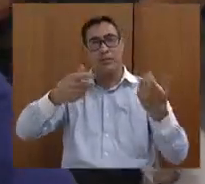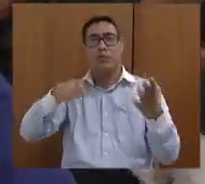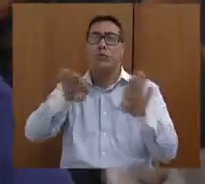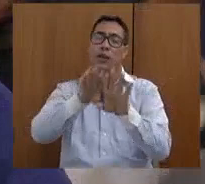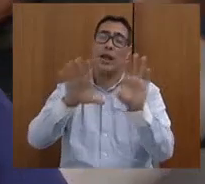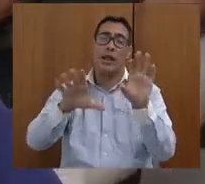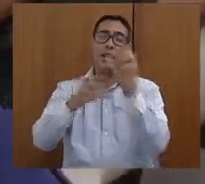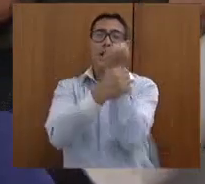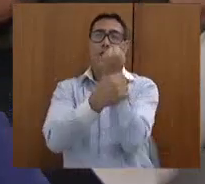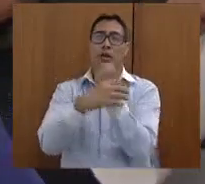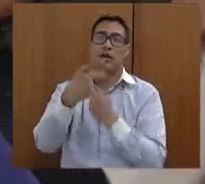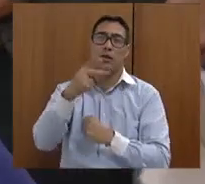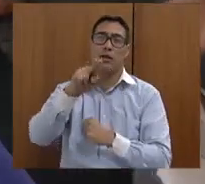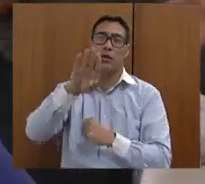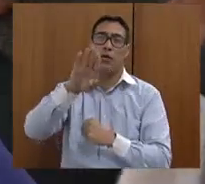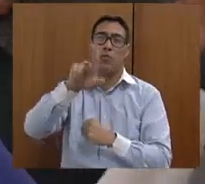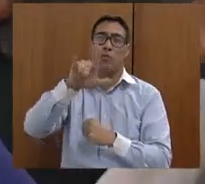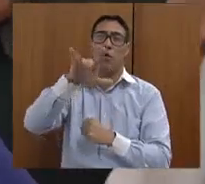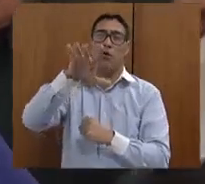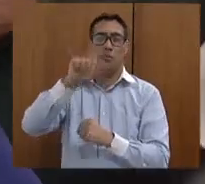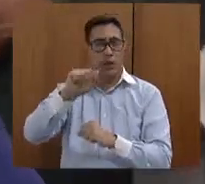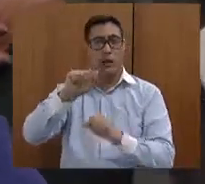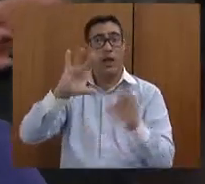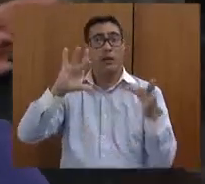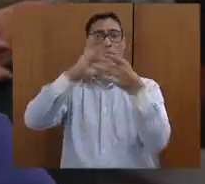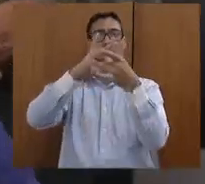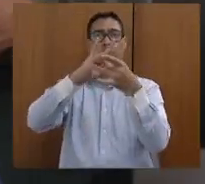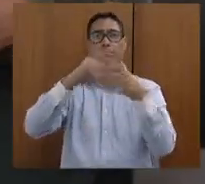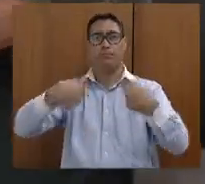para dar segurança aos nossos escolas